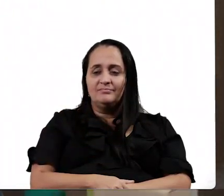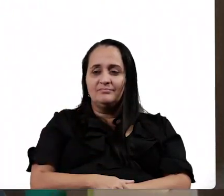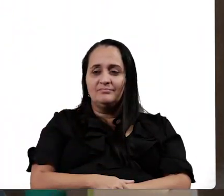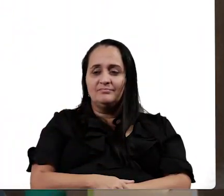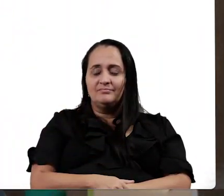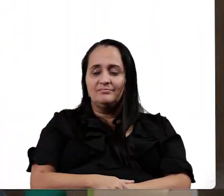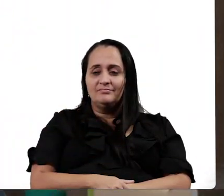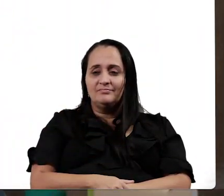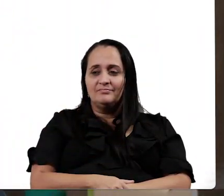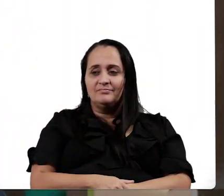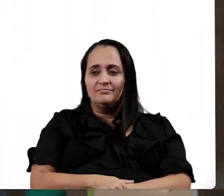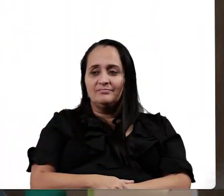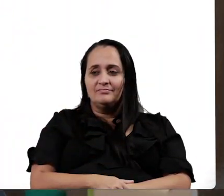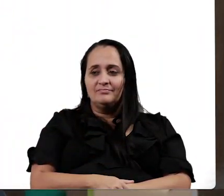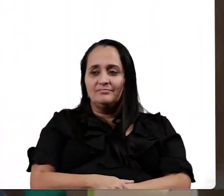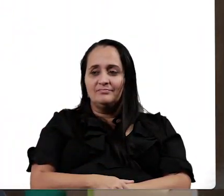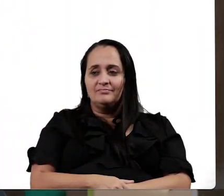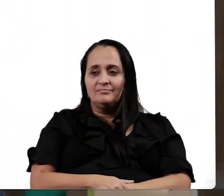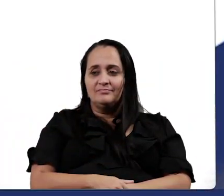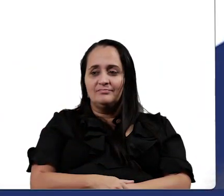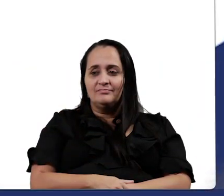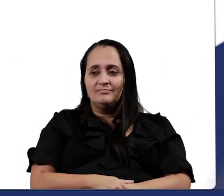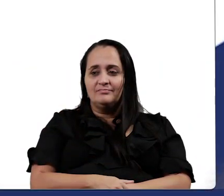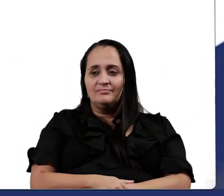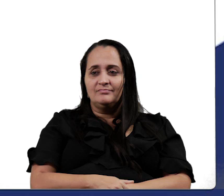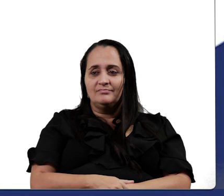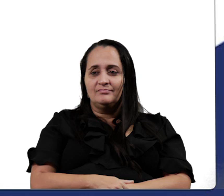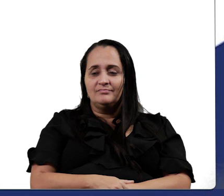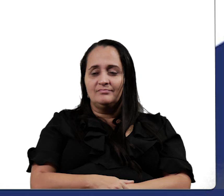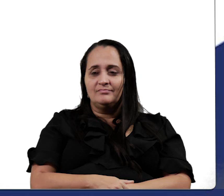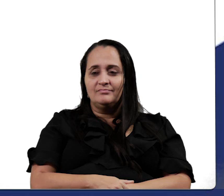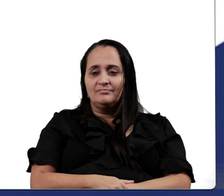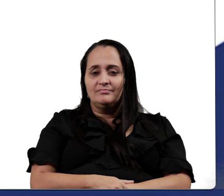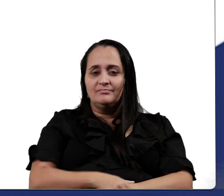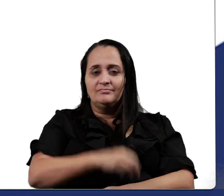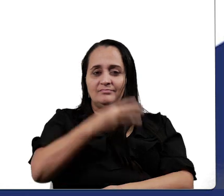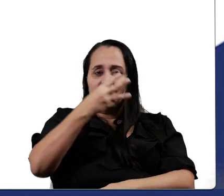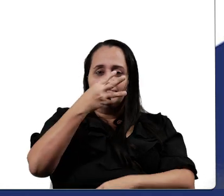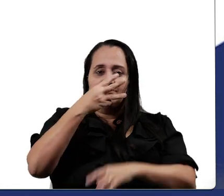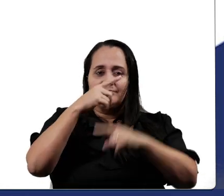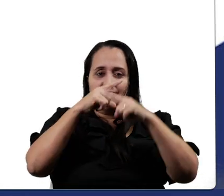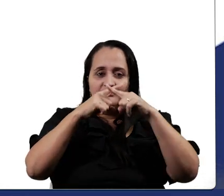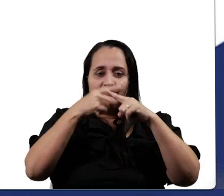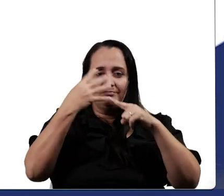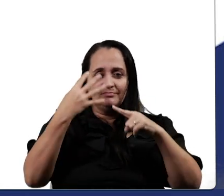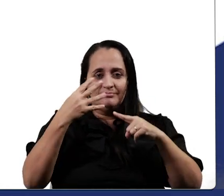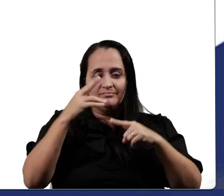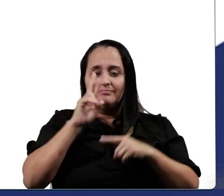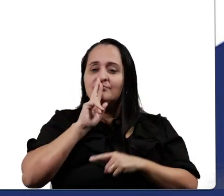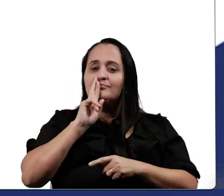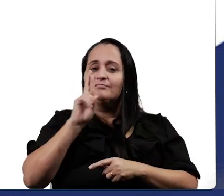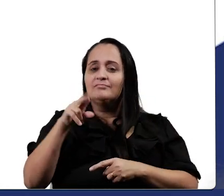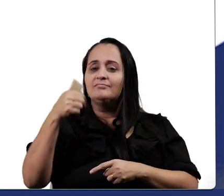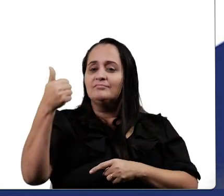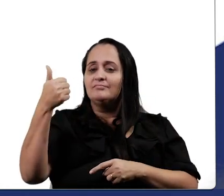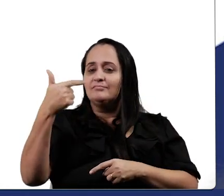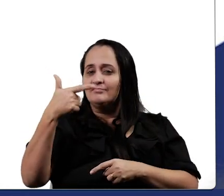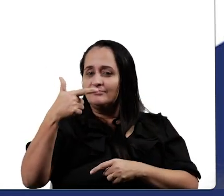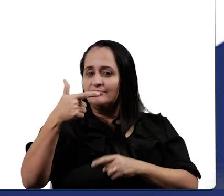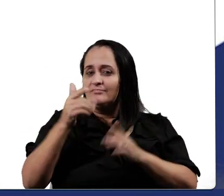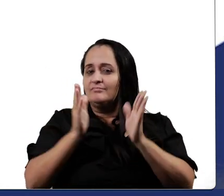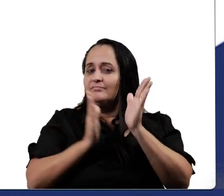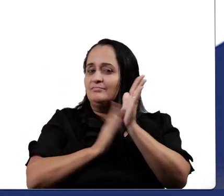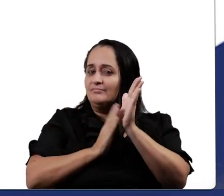muito bem ó lá 3 x 4 12 Ah vocês estão muito